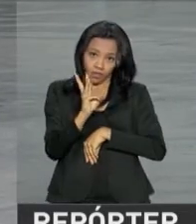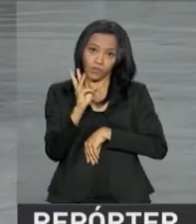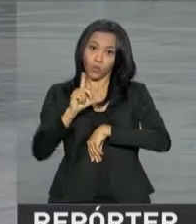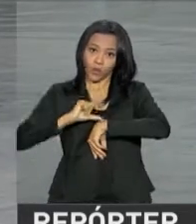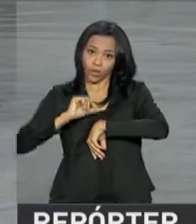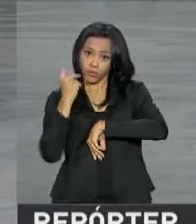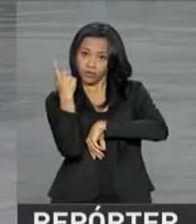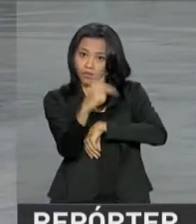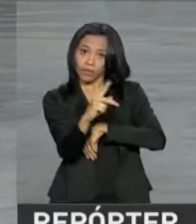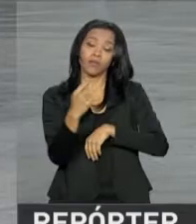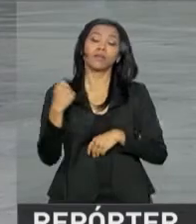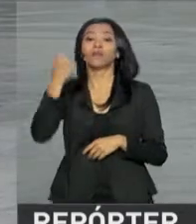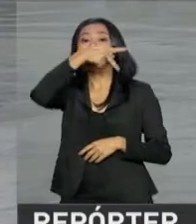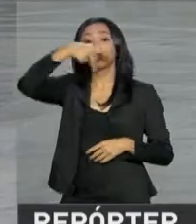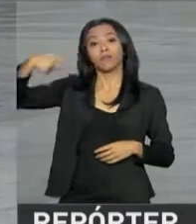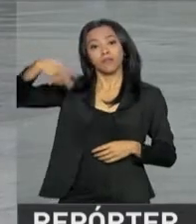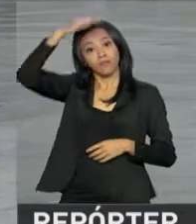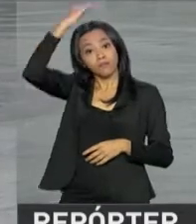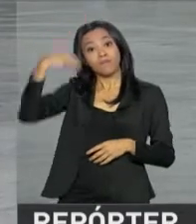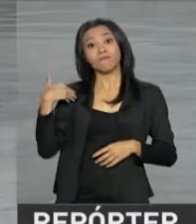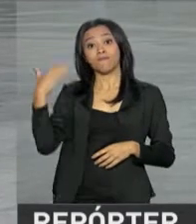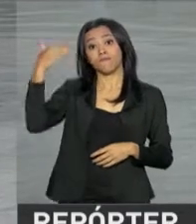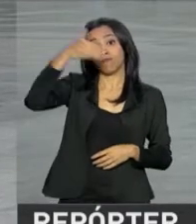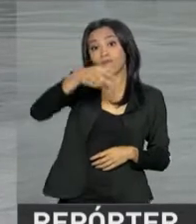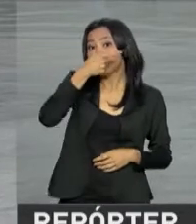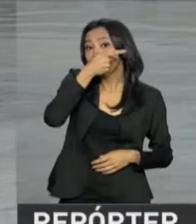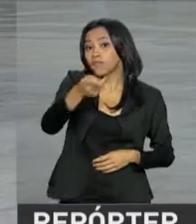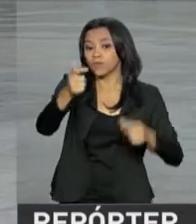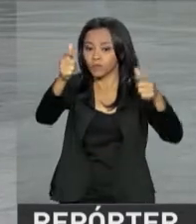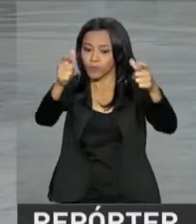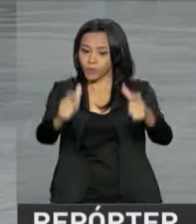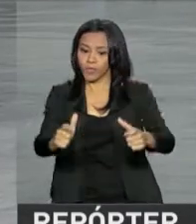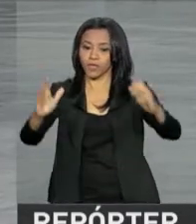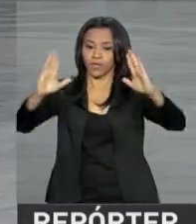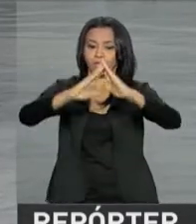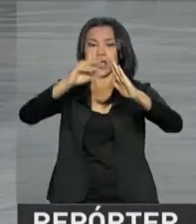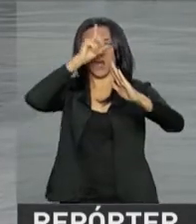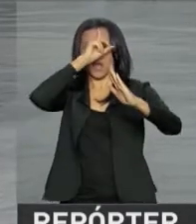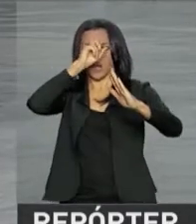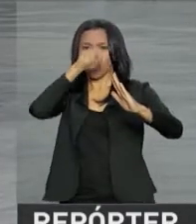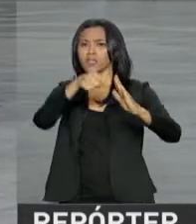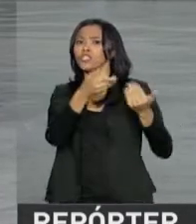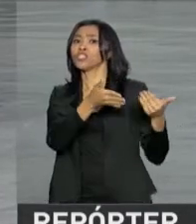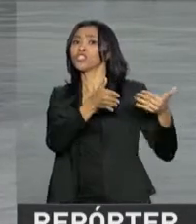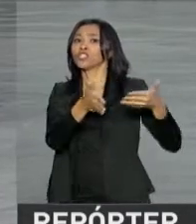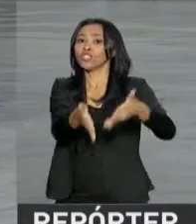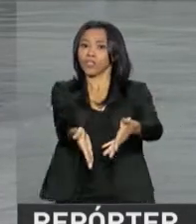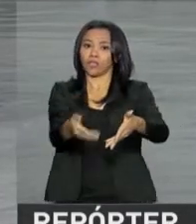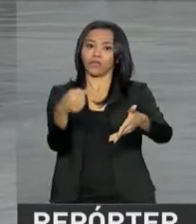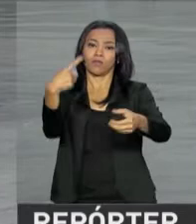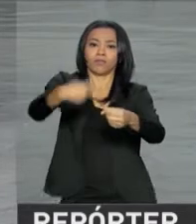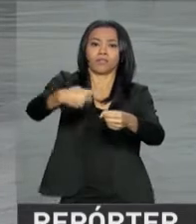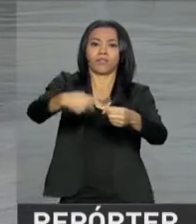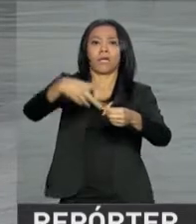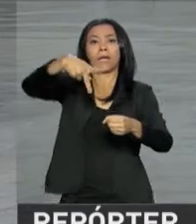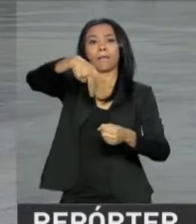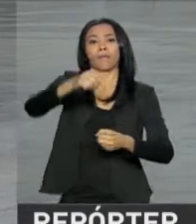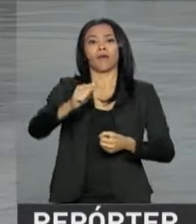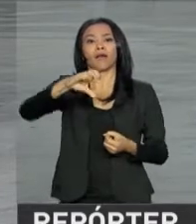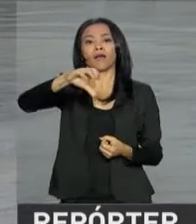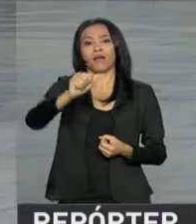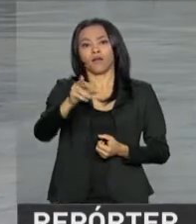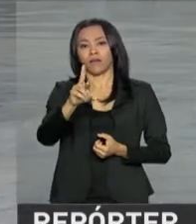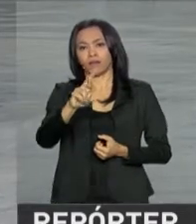o presidente visita o posto de recepção dos imigrantes que chegam à cidade fronteiriça de pacaraíma